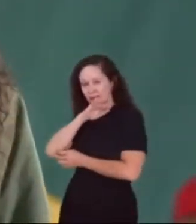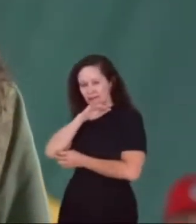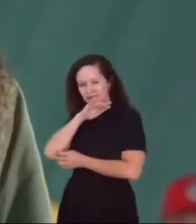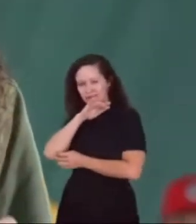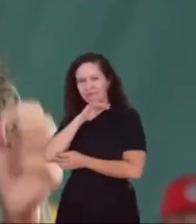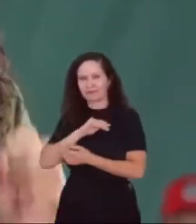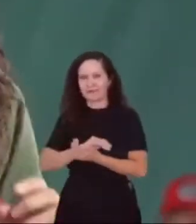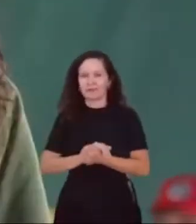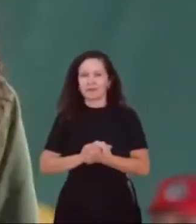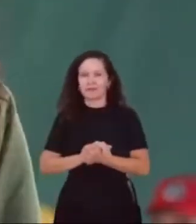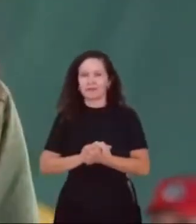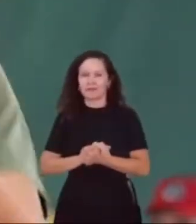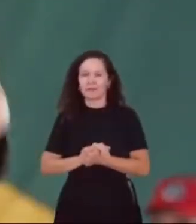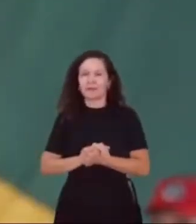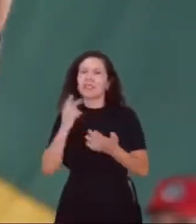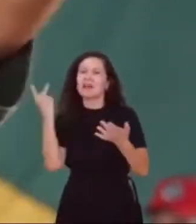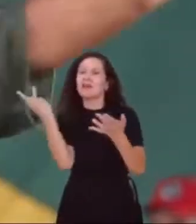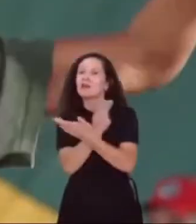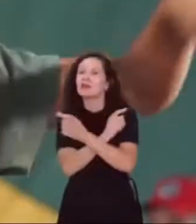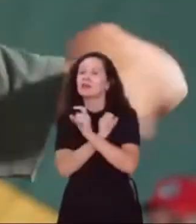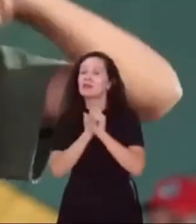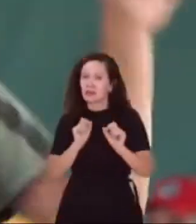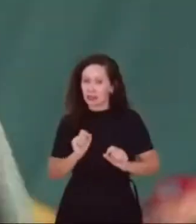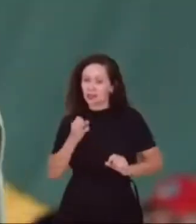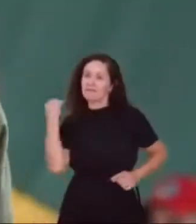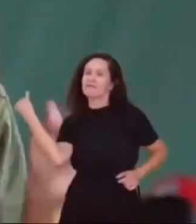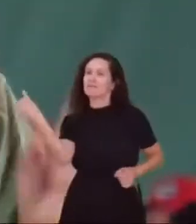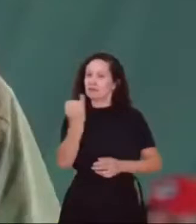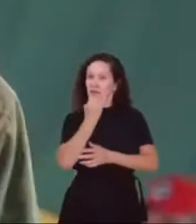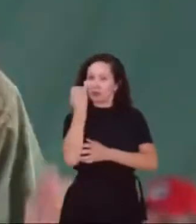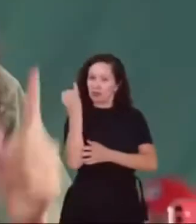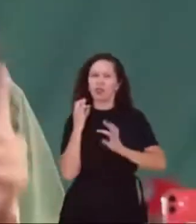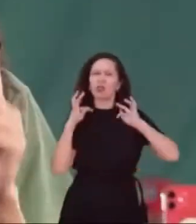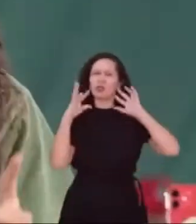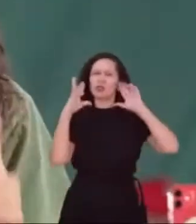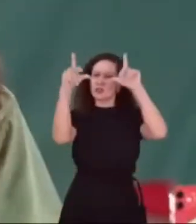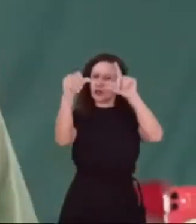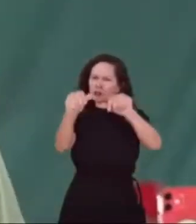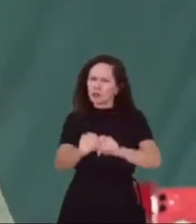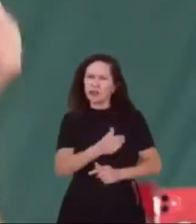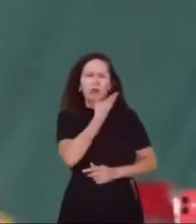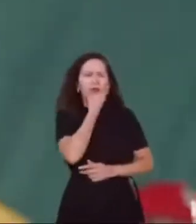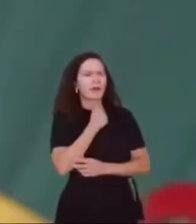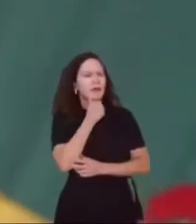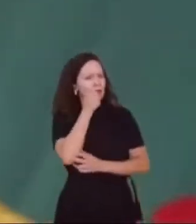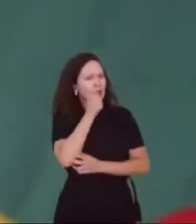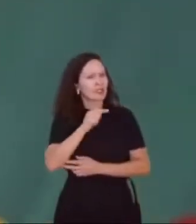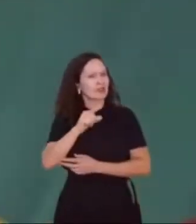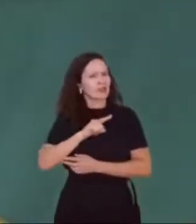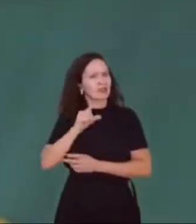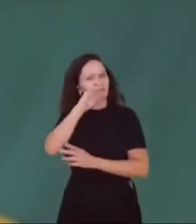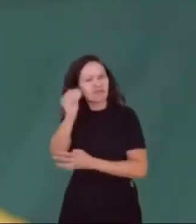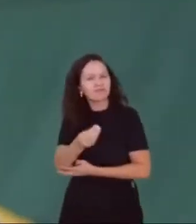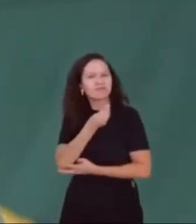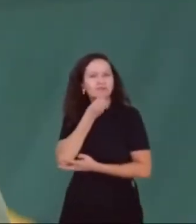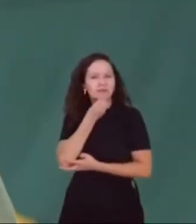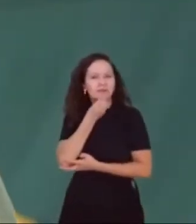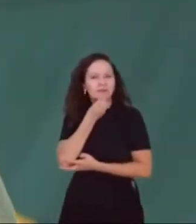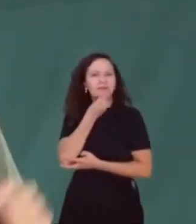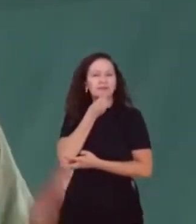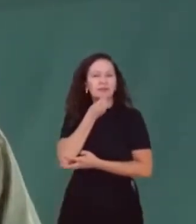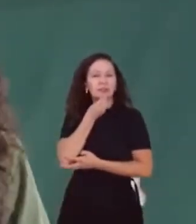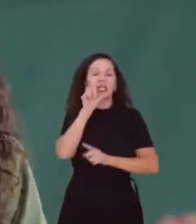acontecer, é muito importante que todos e todas tenham a oportunidade de escolher o que